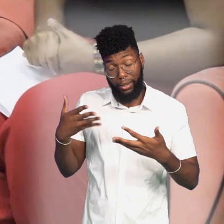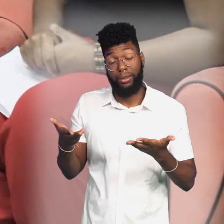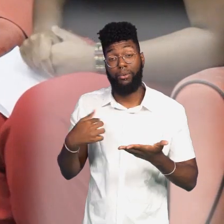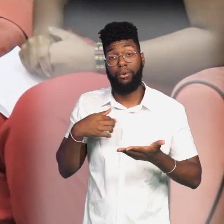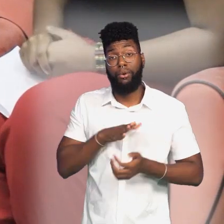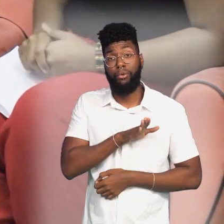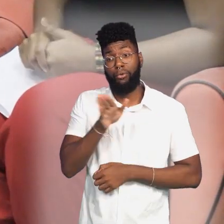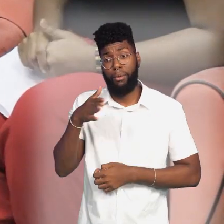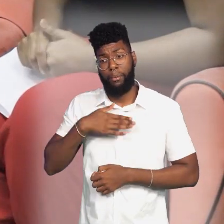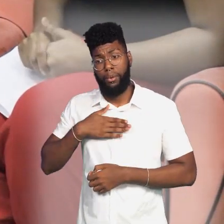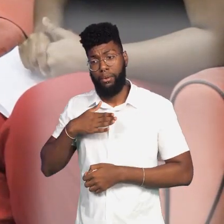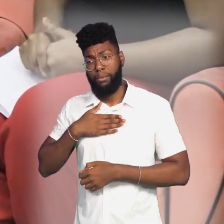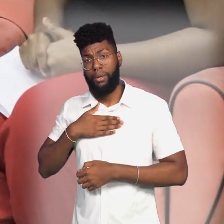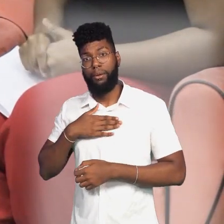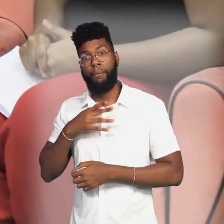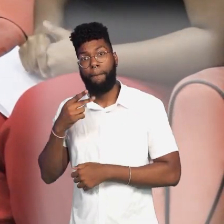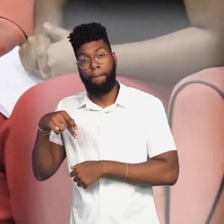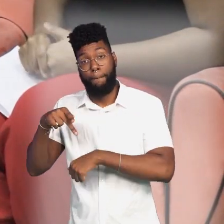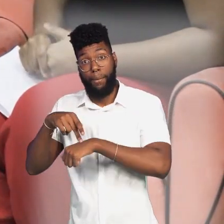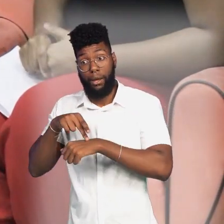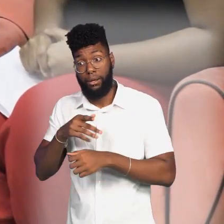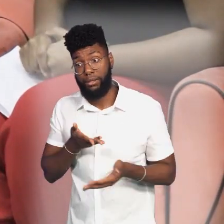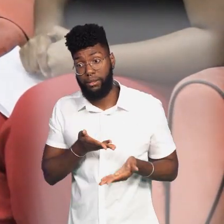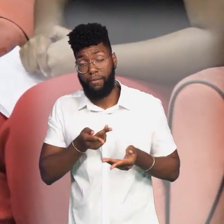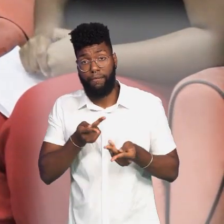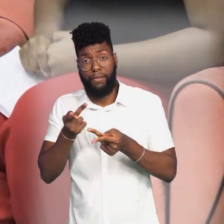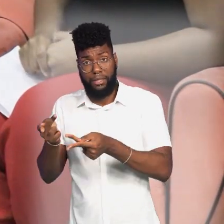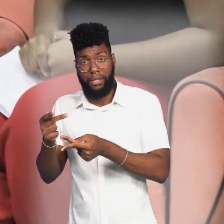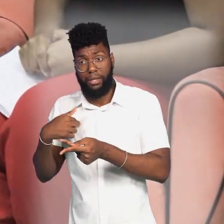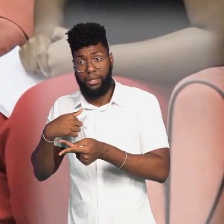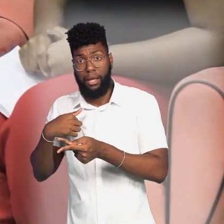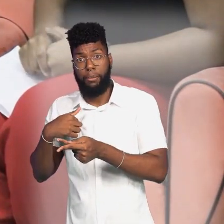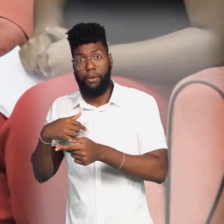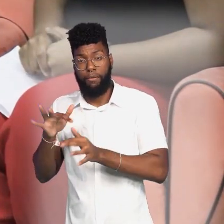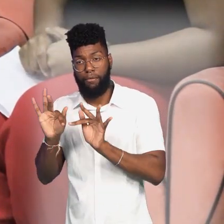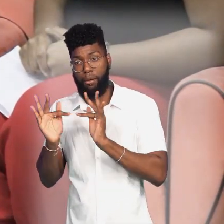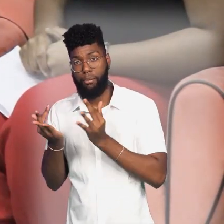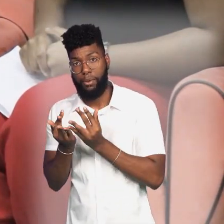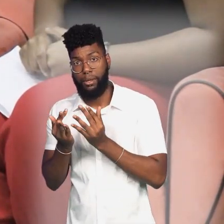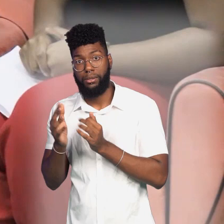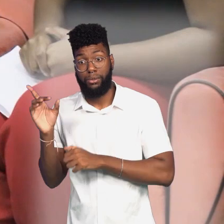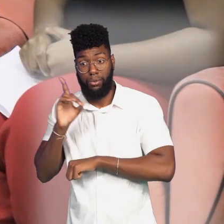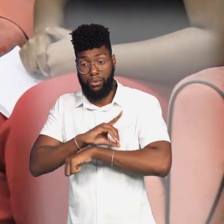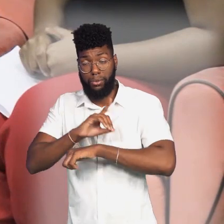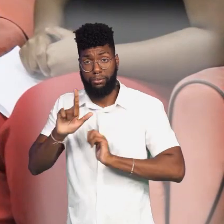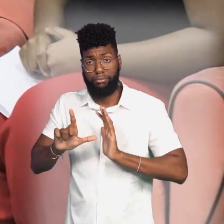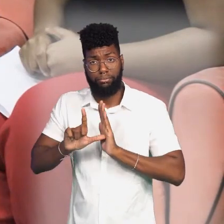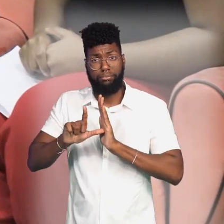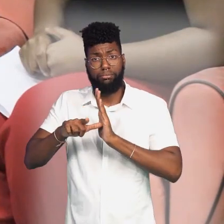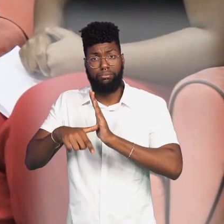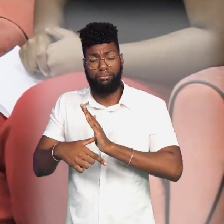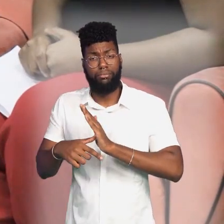visitar minha família. Aí no dia seguinte eu fui com meu irmão para